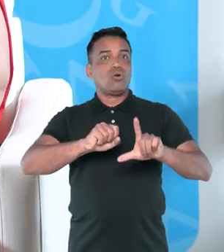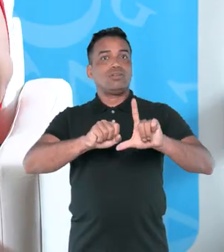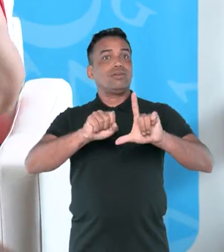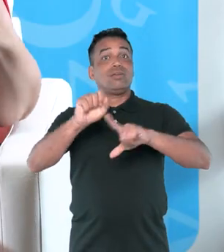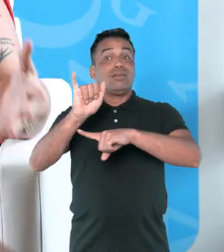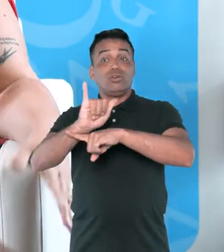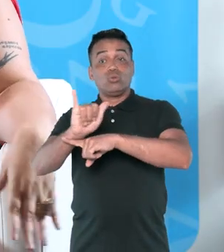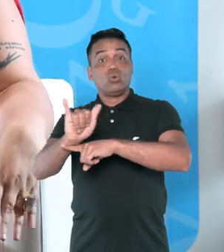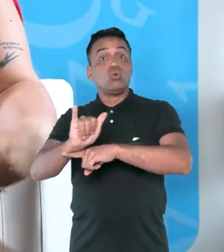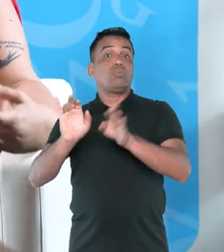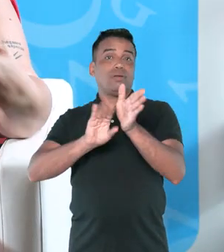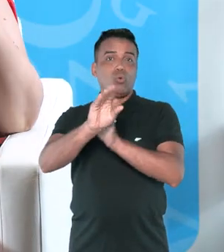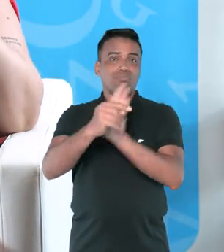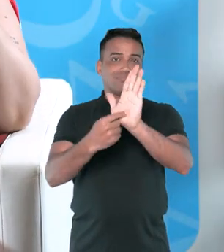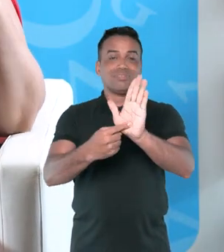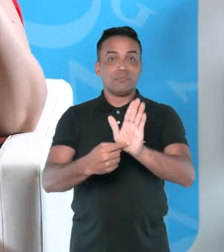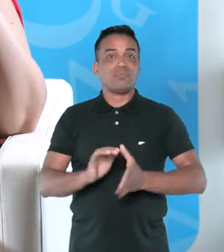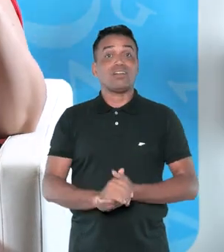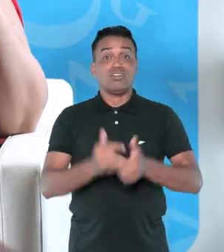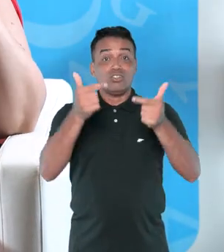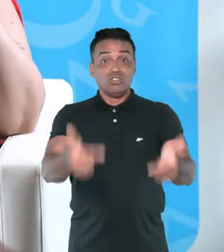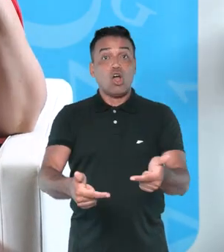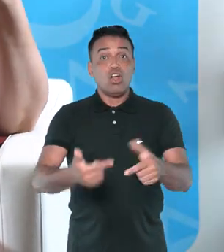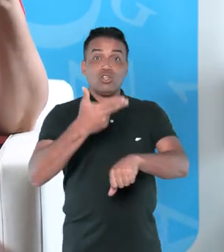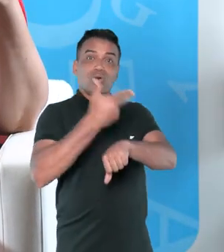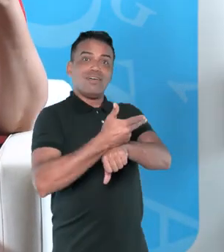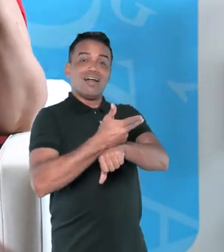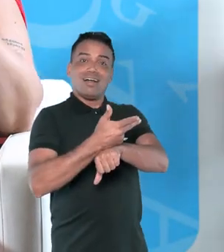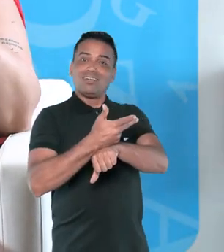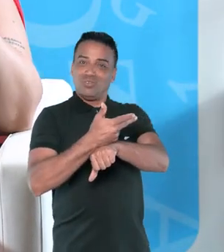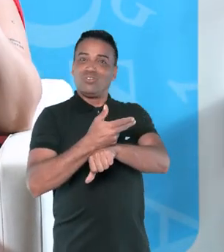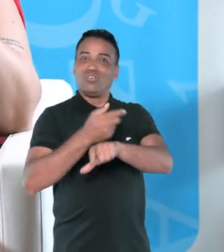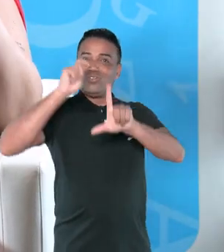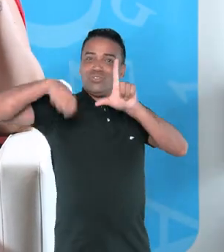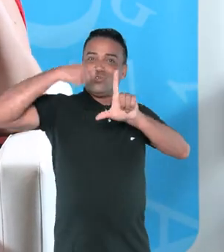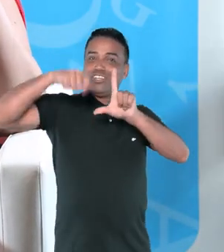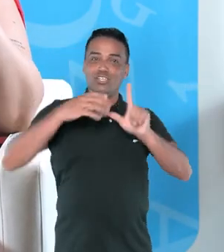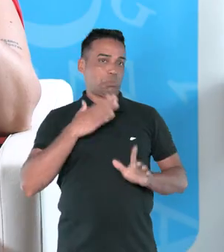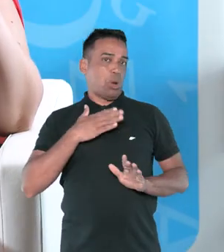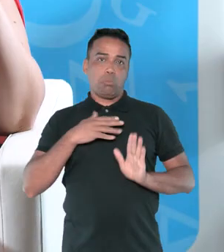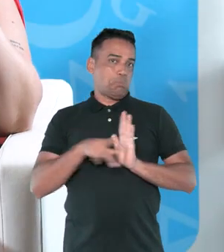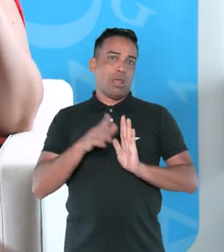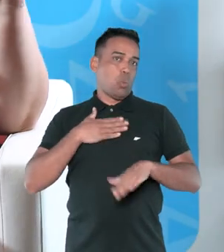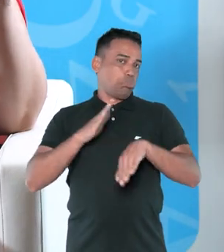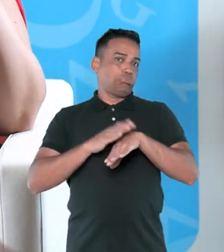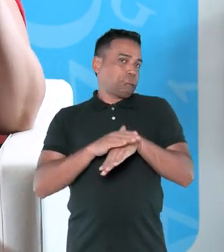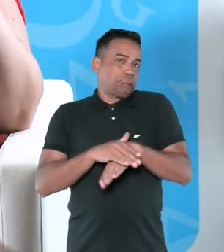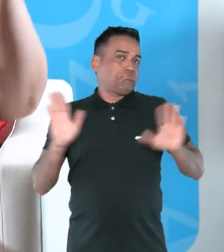no YouTube, no Google, o que fosse. E, por sorte, eu tinha gravado antes de ir, eu tinha ido até lá e tinha feito uma filmagem caseira mesmo.